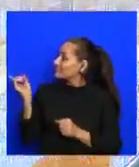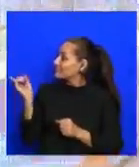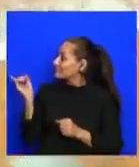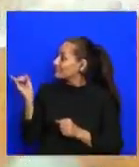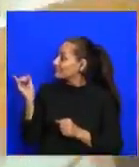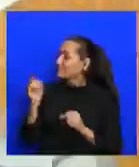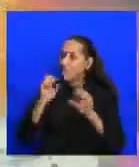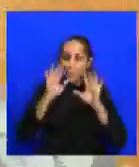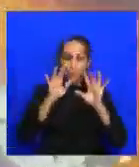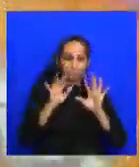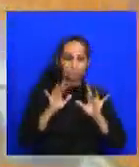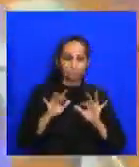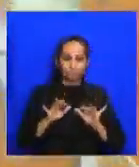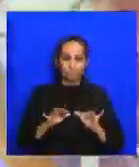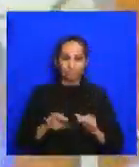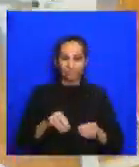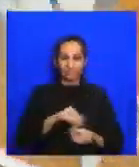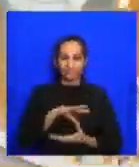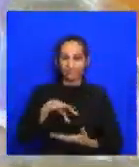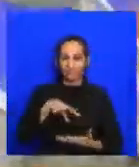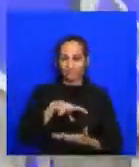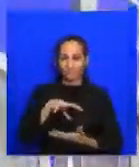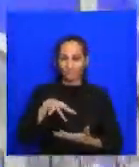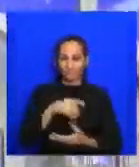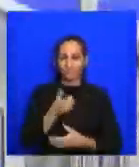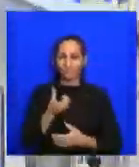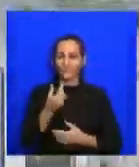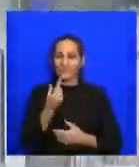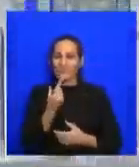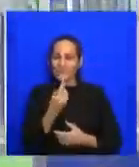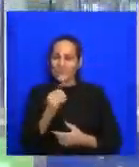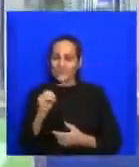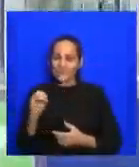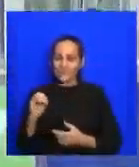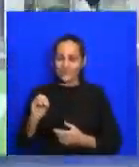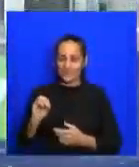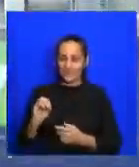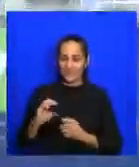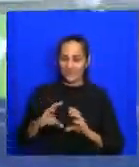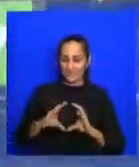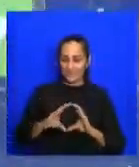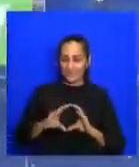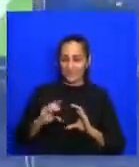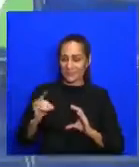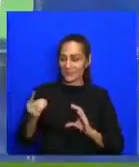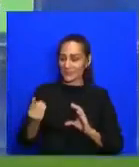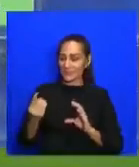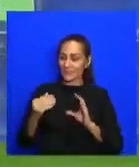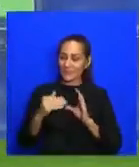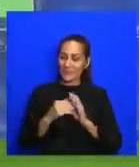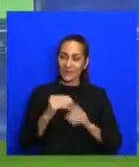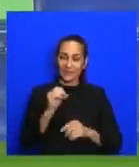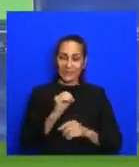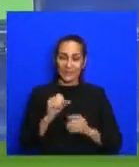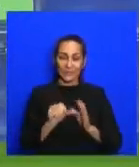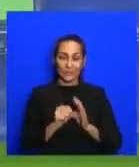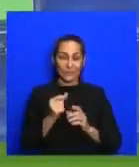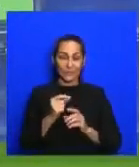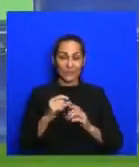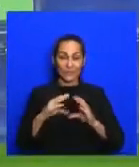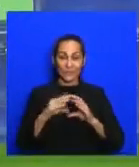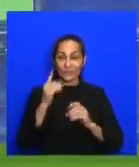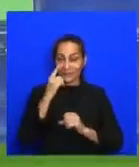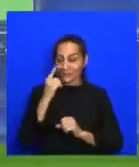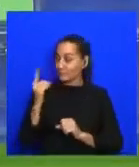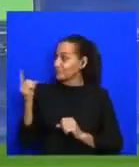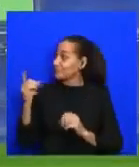Valendo. Globo carregado, embaralhando 100 bolas numeradas de 01 a 00. A primeira dezena